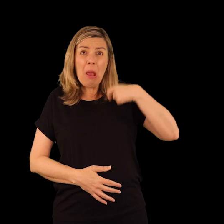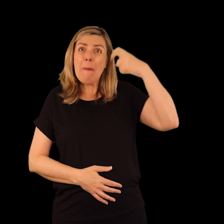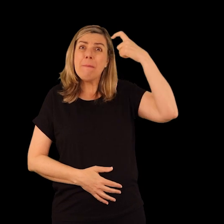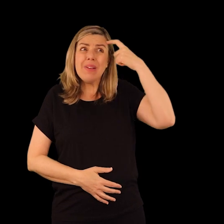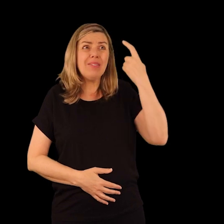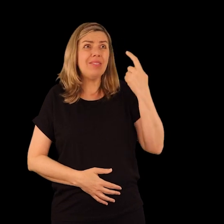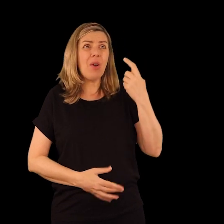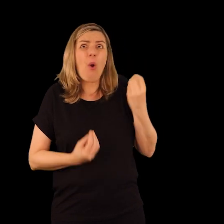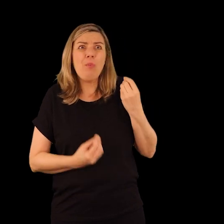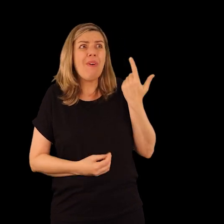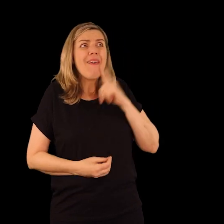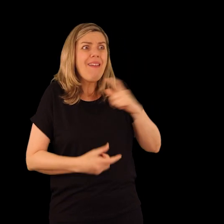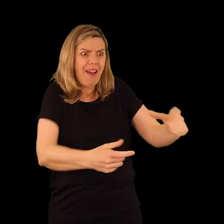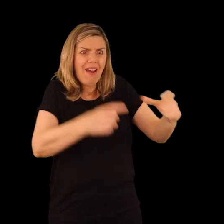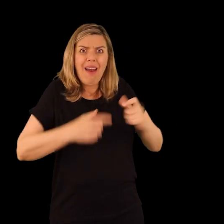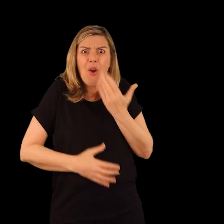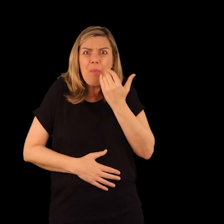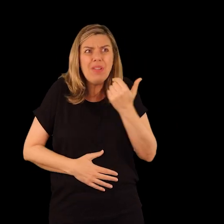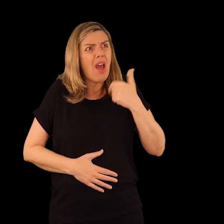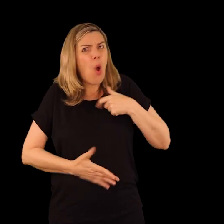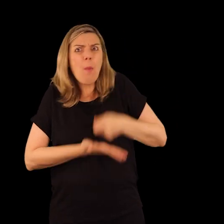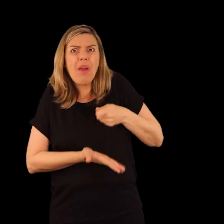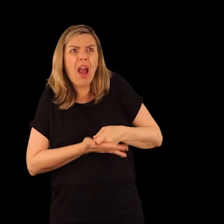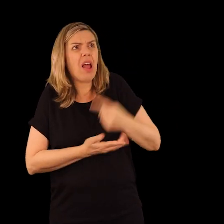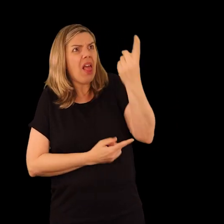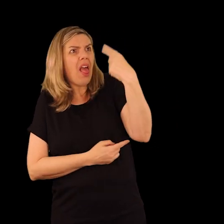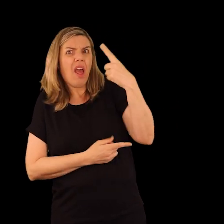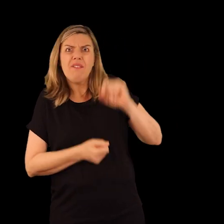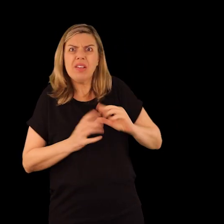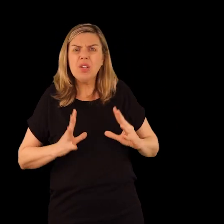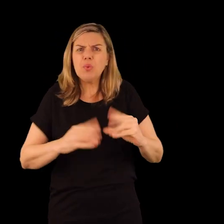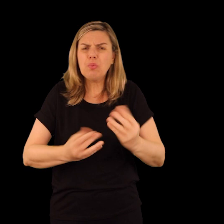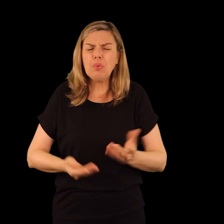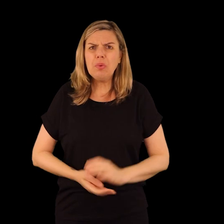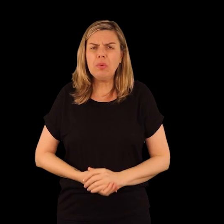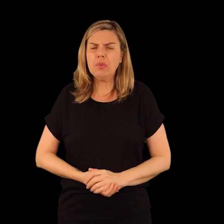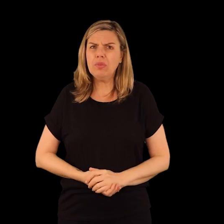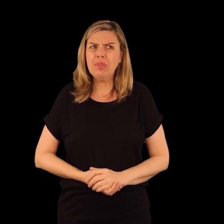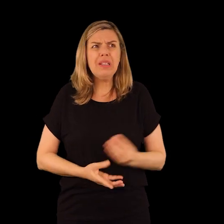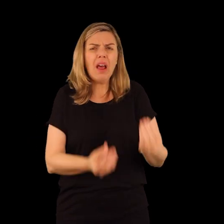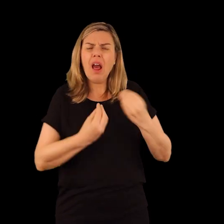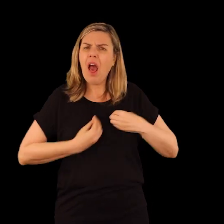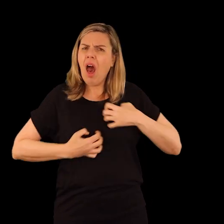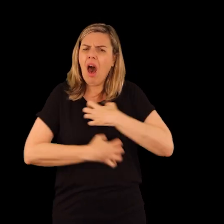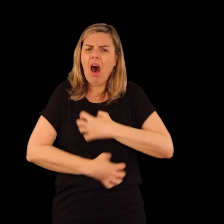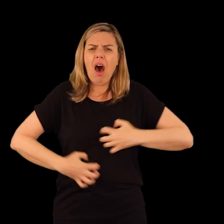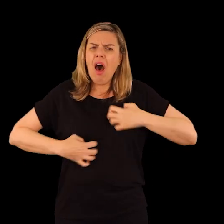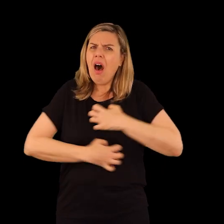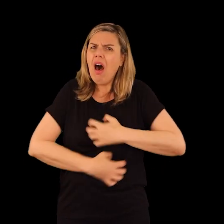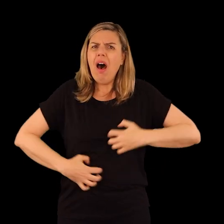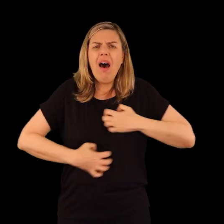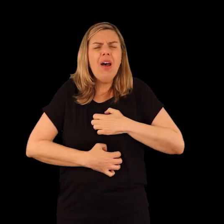ganhar um prato de comida, eu tinha que fazer os trabalhos que ela mandava fazer. eu me revoltava lá e